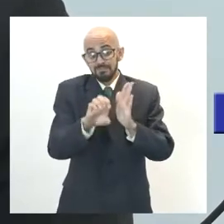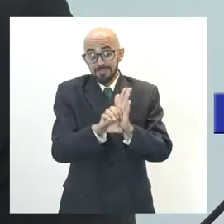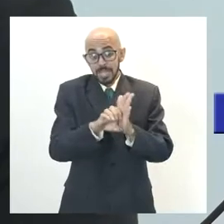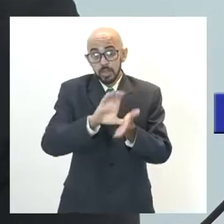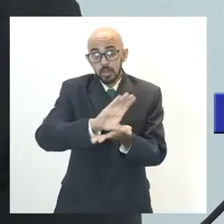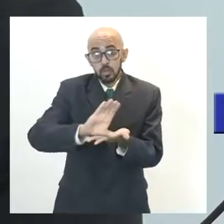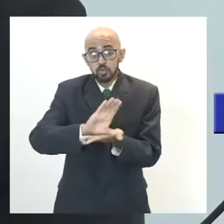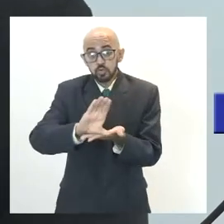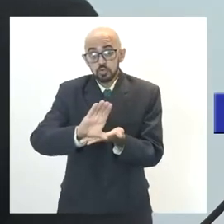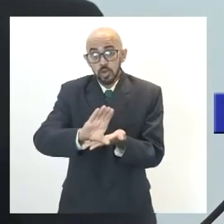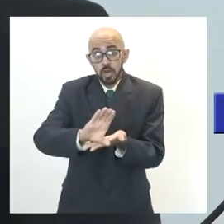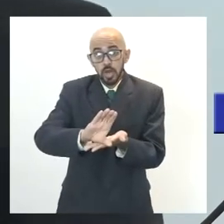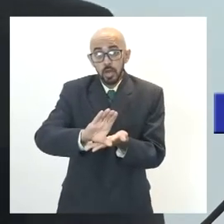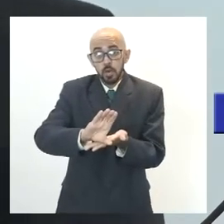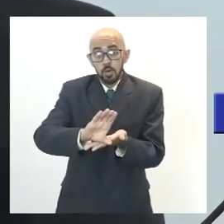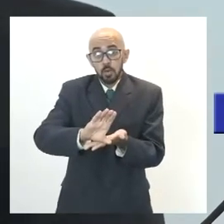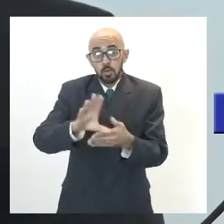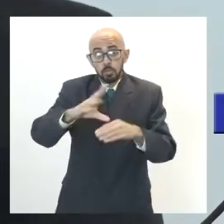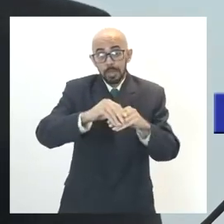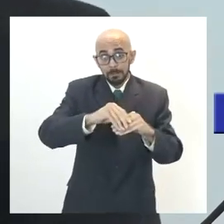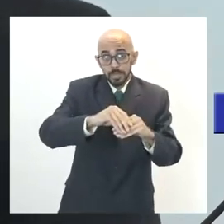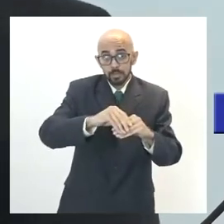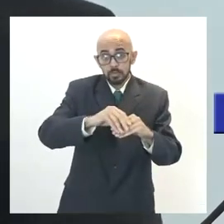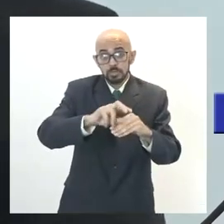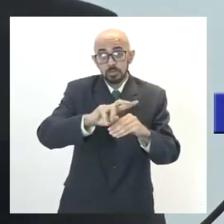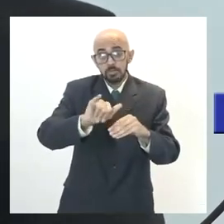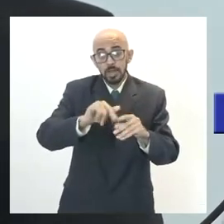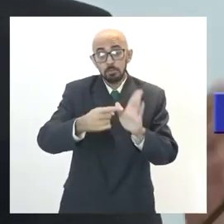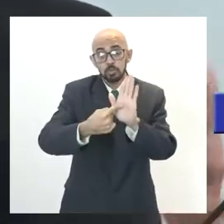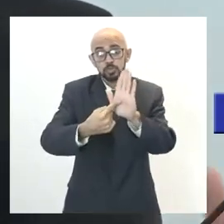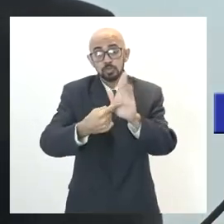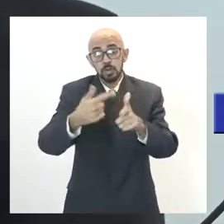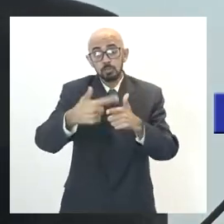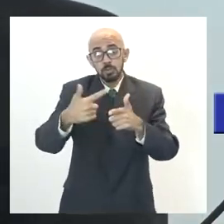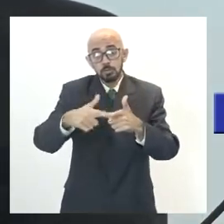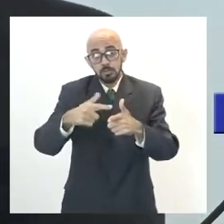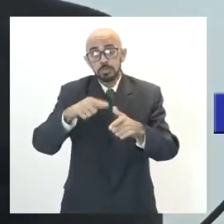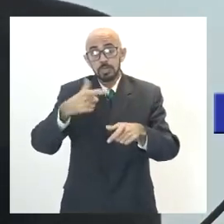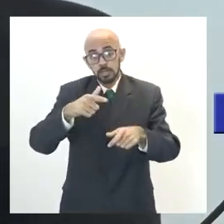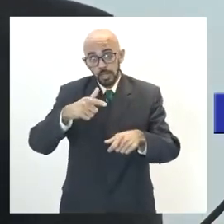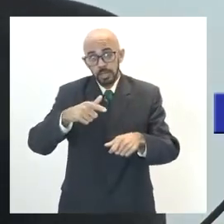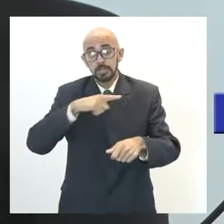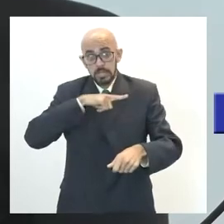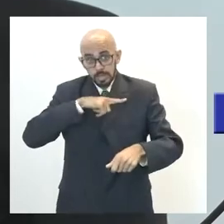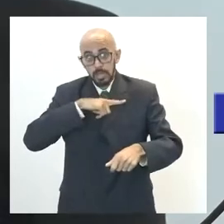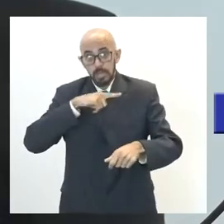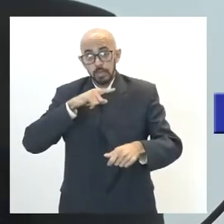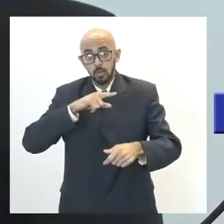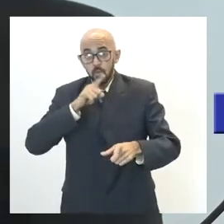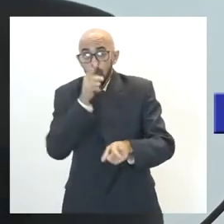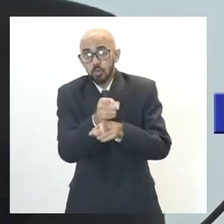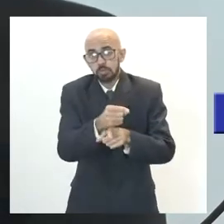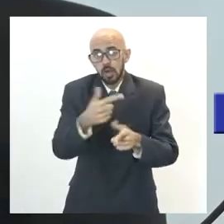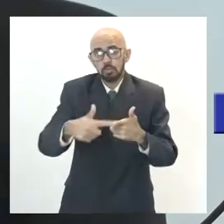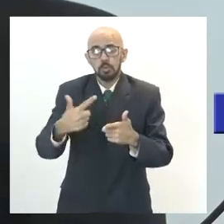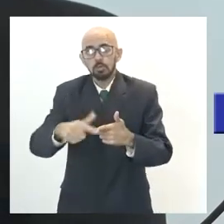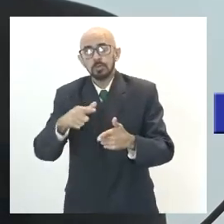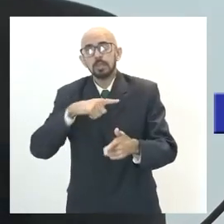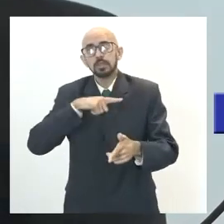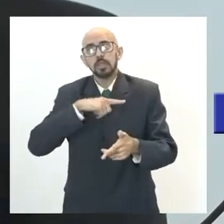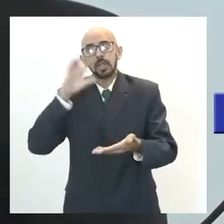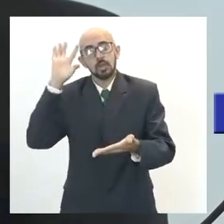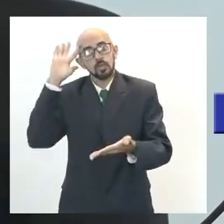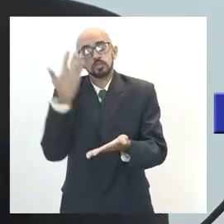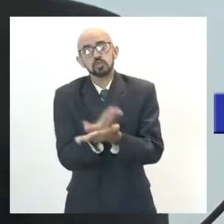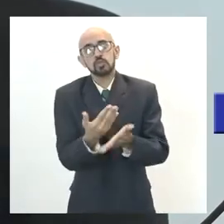você tá trazendo um problema Oi e aí para esse problema você tem um diagnóstico Você tem uma solução então um problema que está colocado não